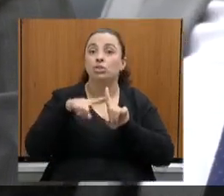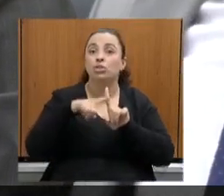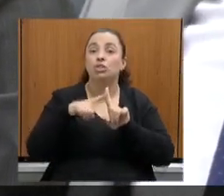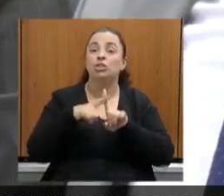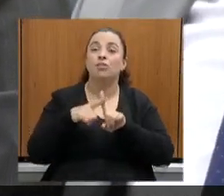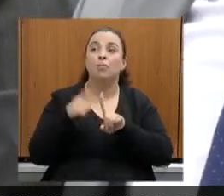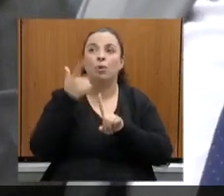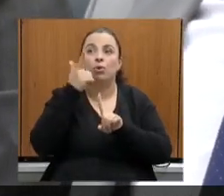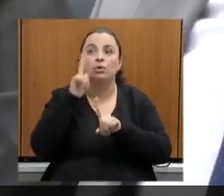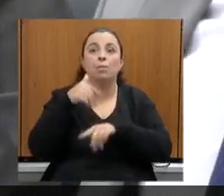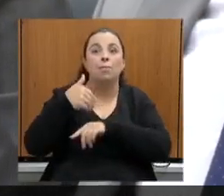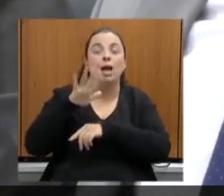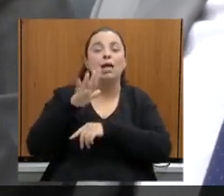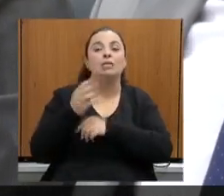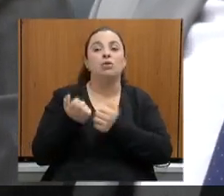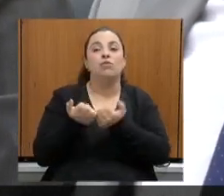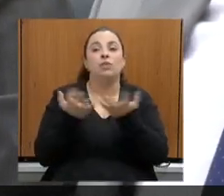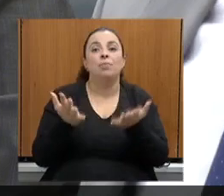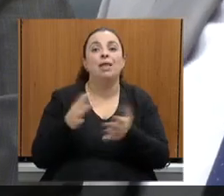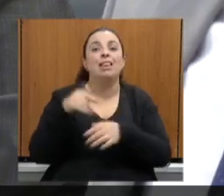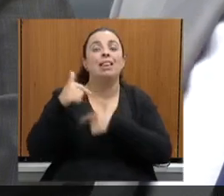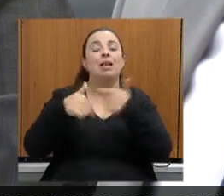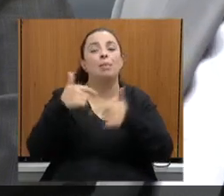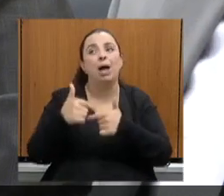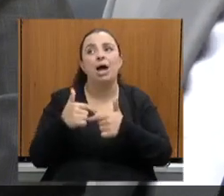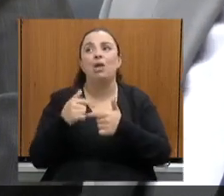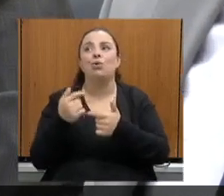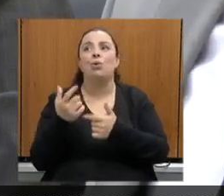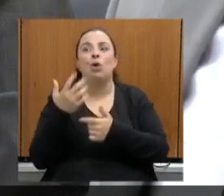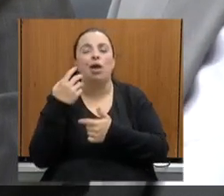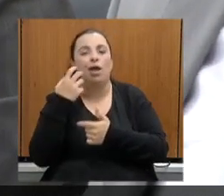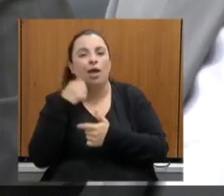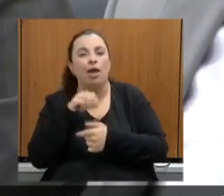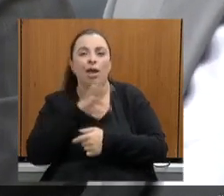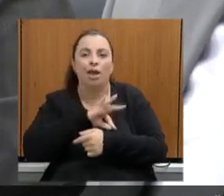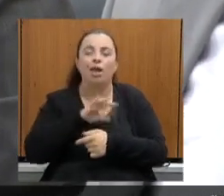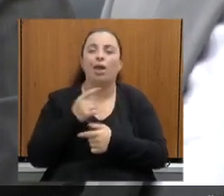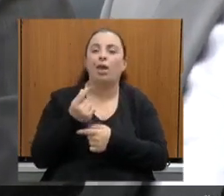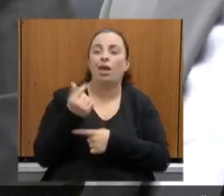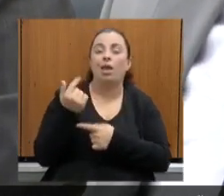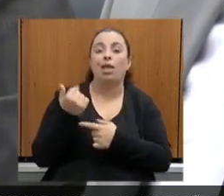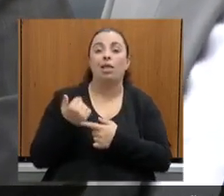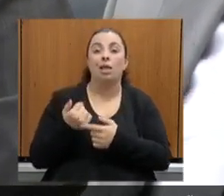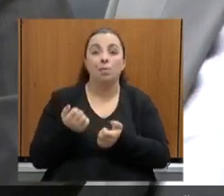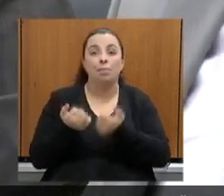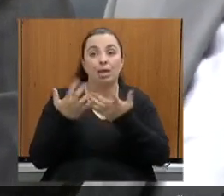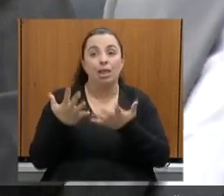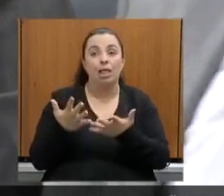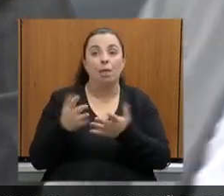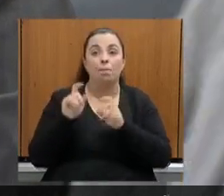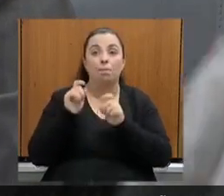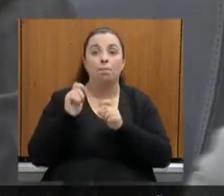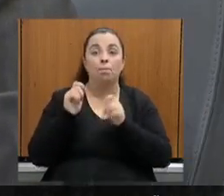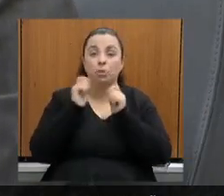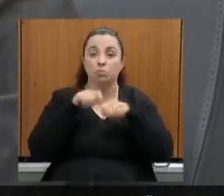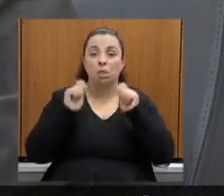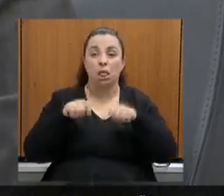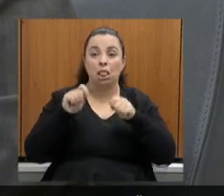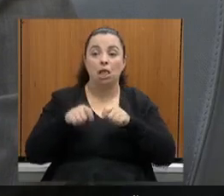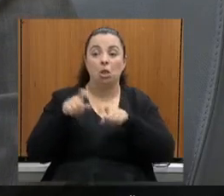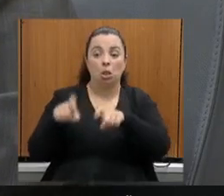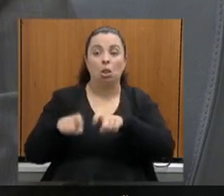poder de fato apoiar com uma infraestrutura energética que de vazão a agricultura O agronegócio é